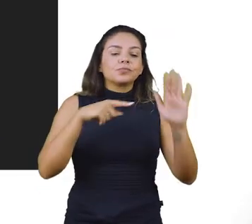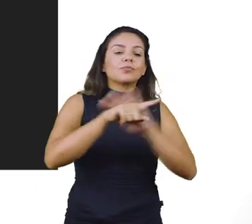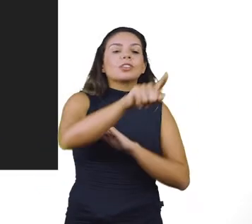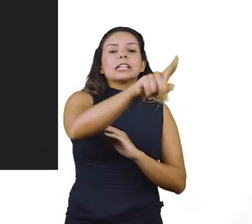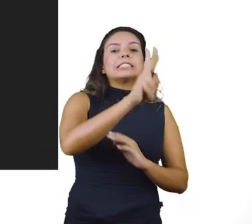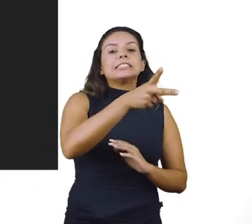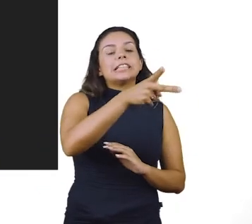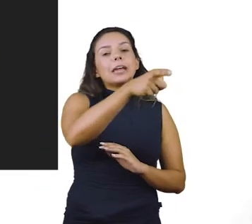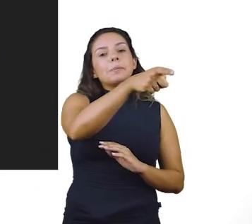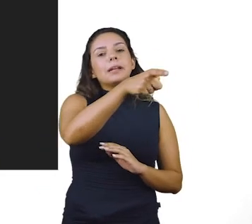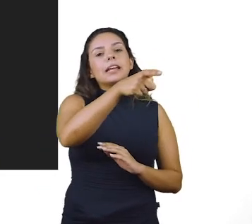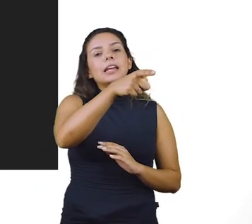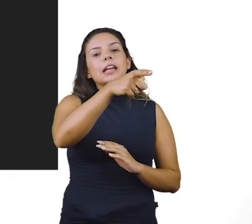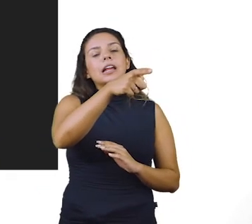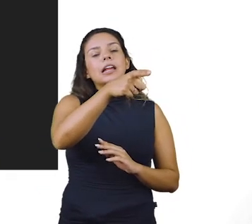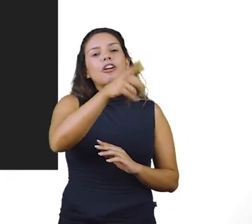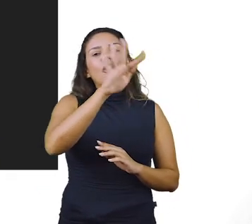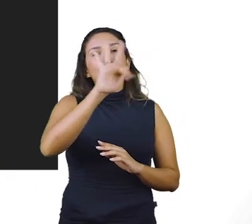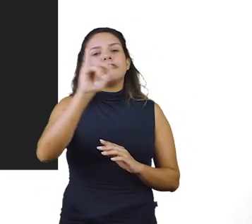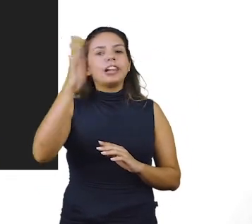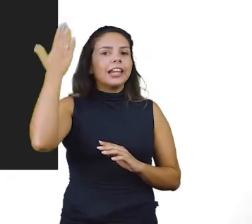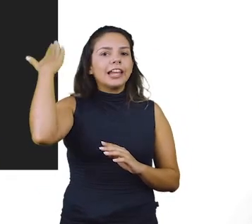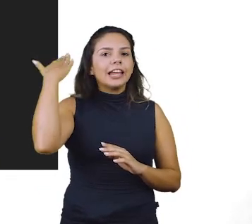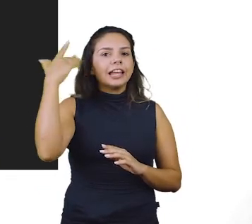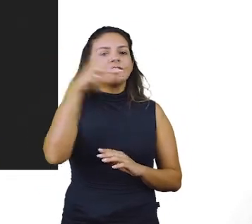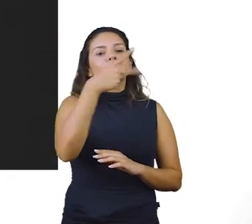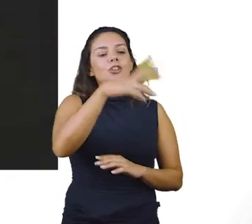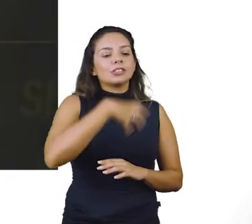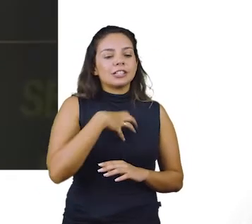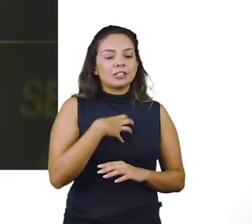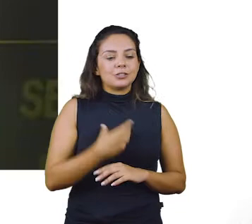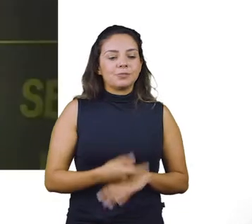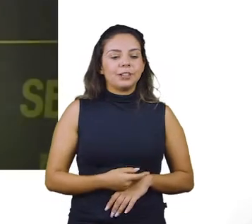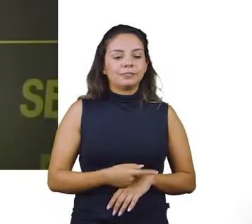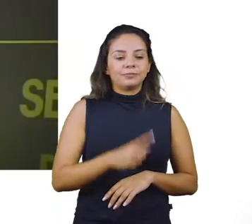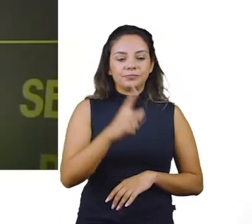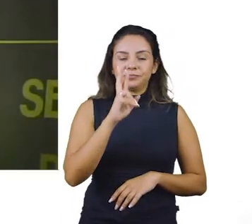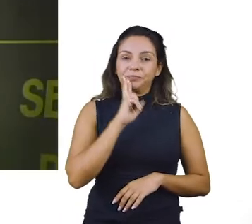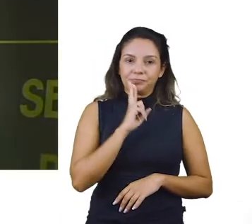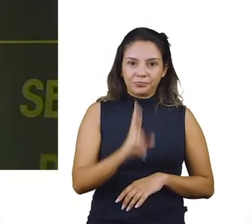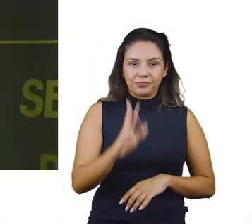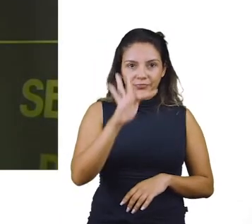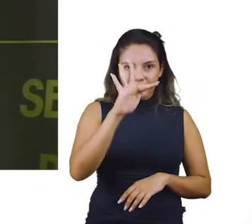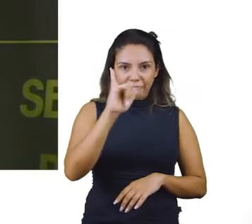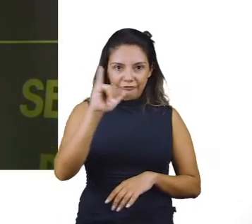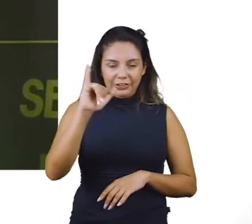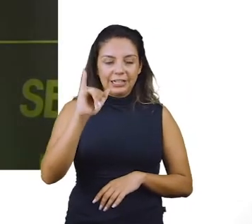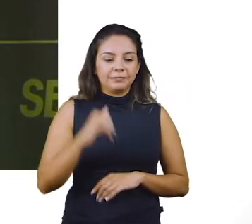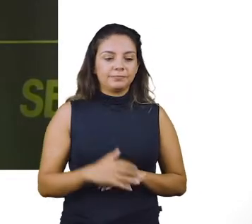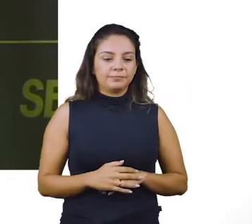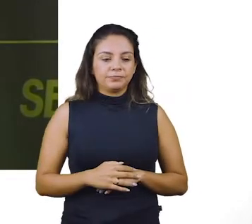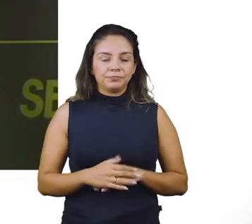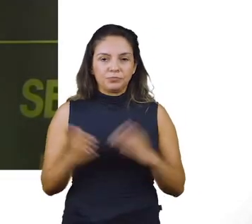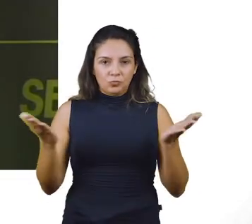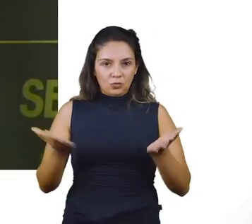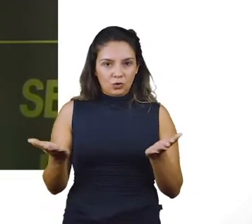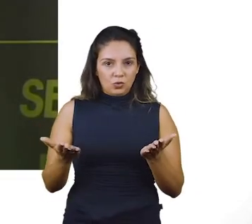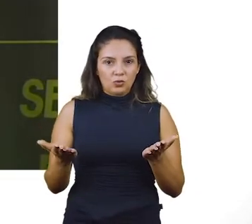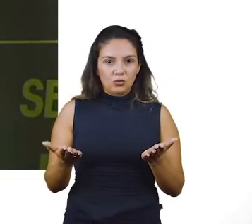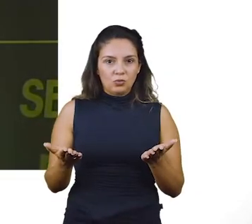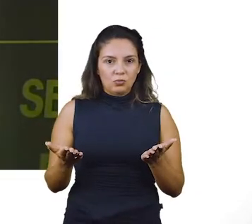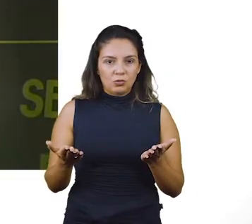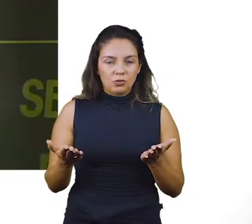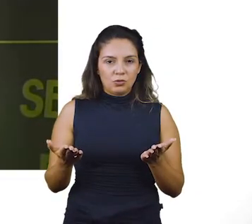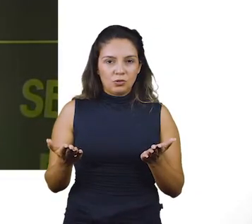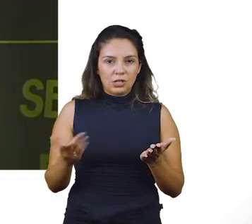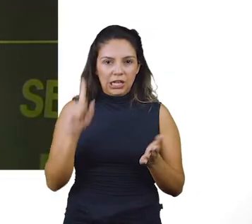pouquinho desse sentimento seu em relação ao Iaraxá, Carlos. Olha, eu acho que o Iaraxá hoje é um dos